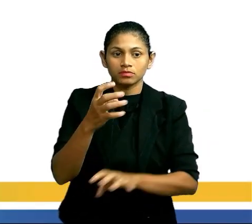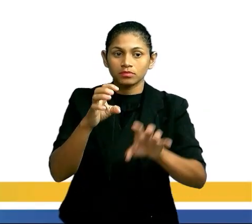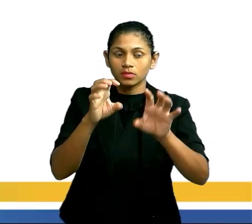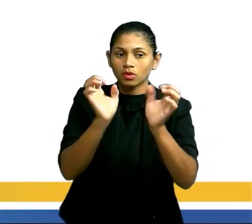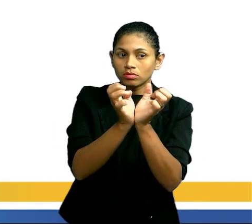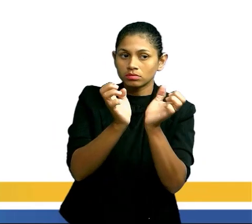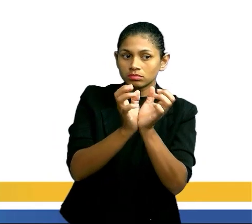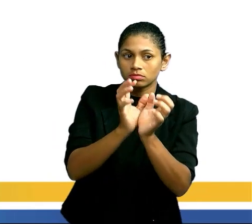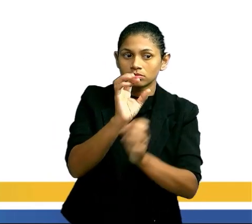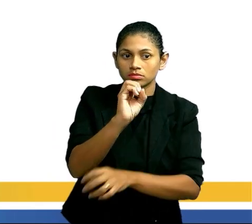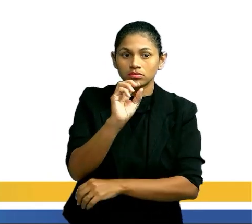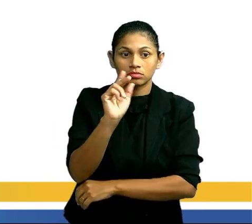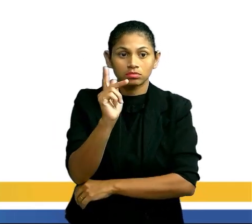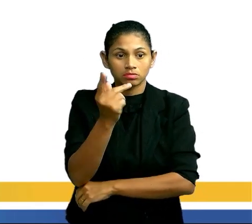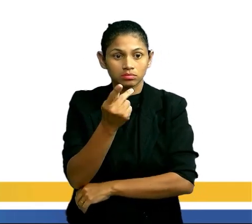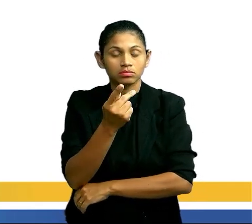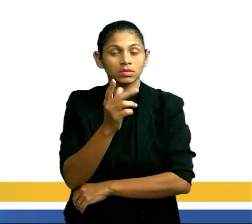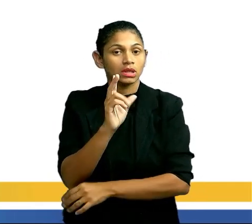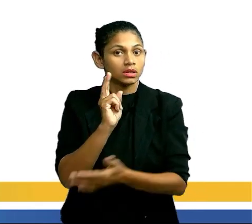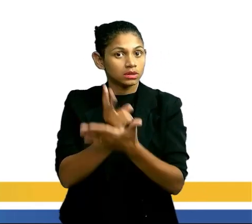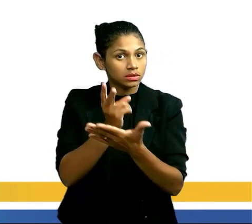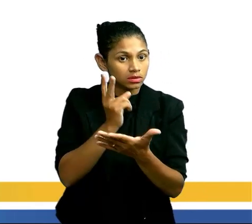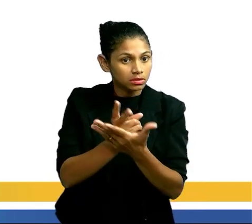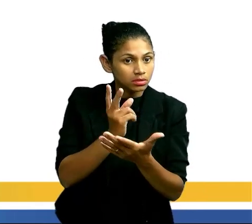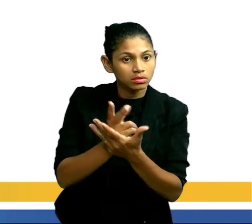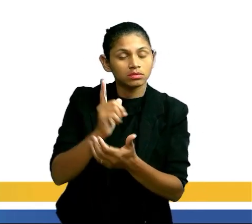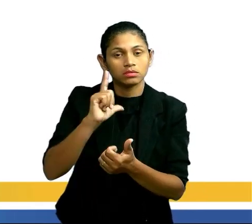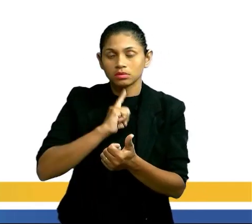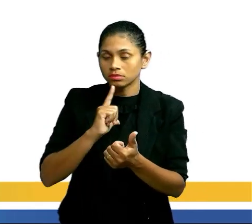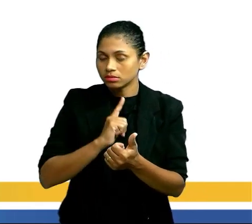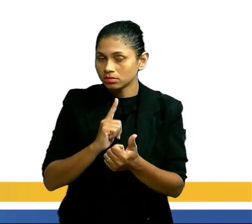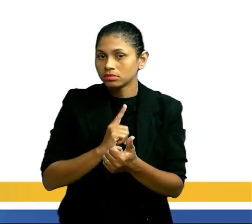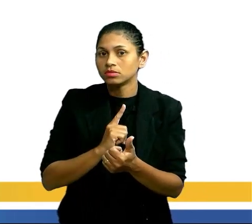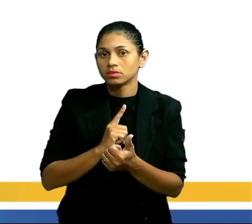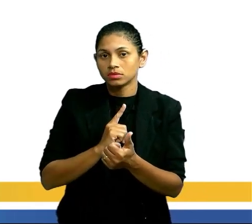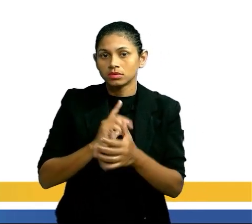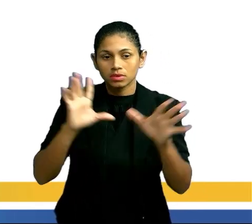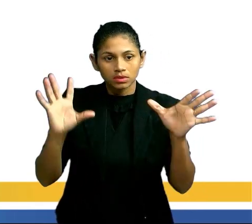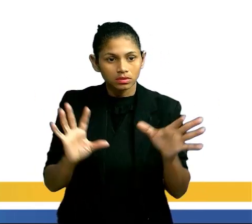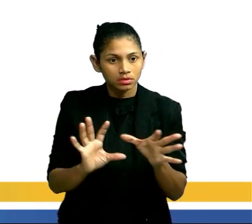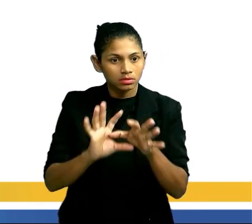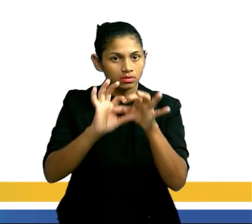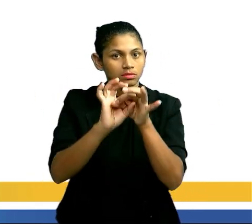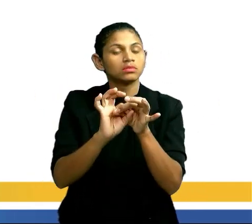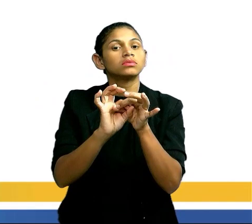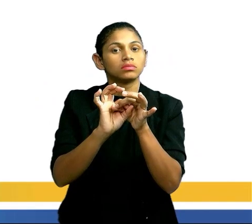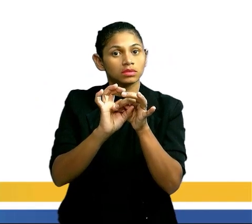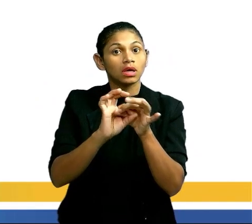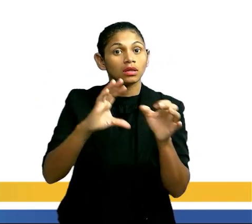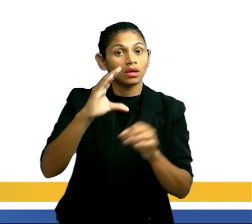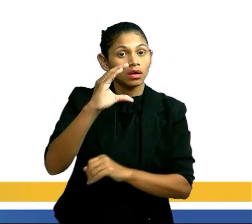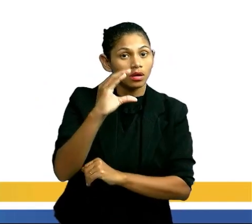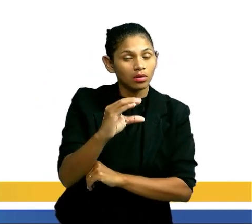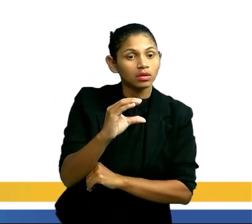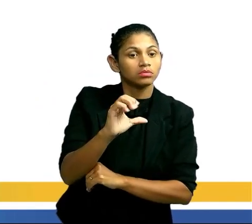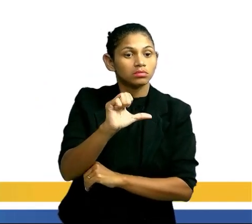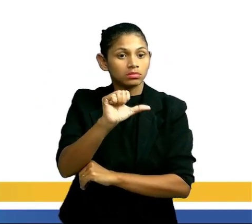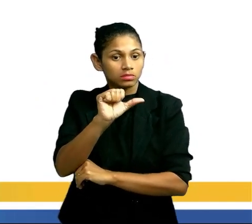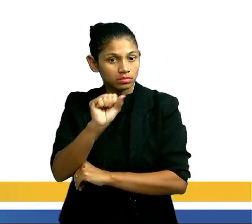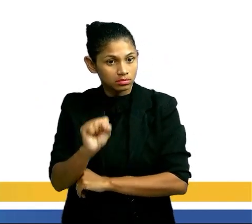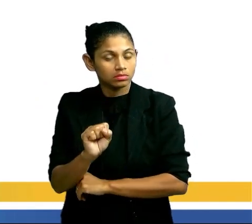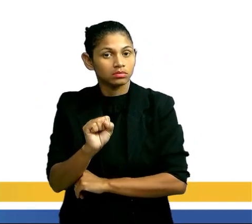que a molécula ela tiver o grupamento OH, que é uma hidroxila ligada a um carbono saturado, que é aquele carbono que